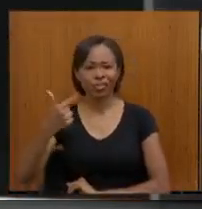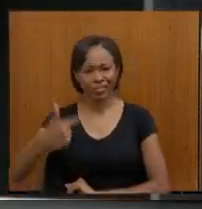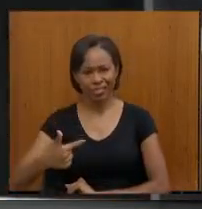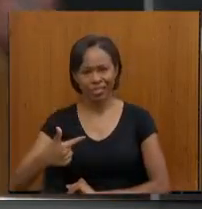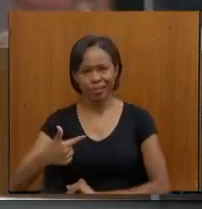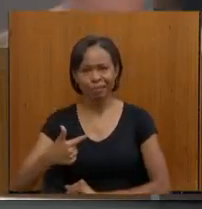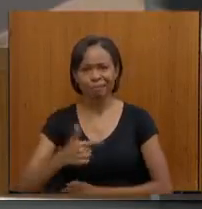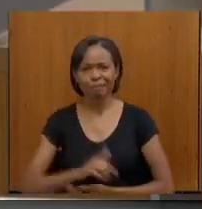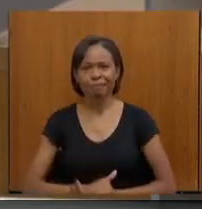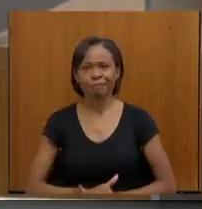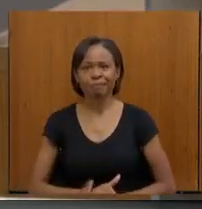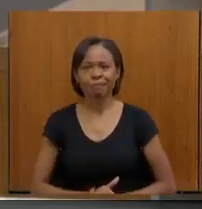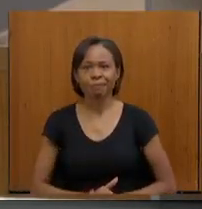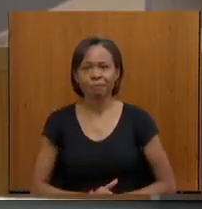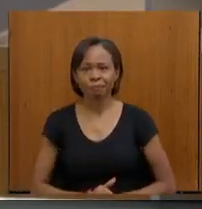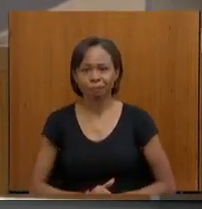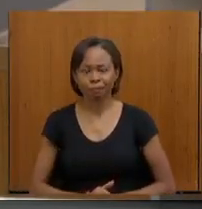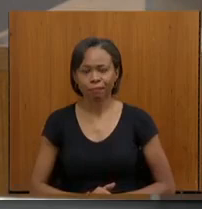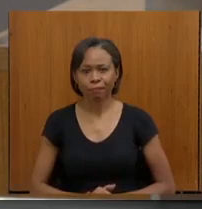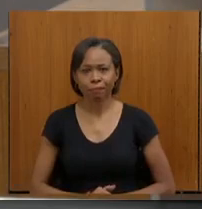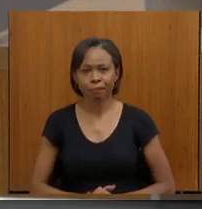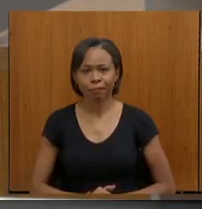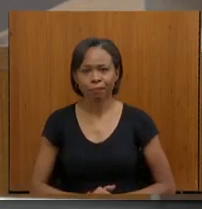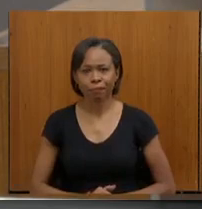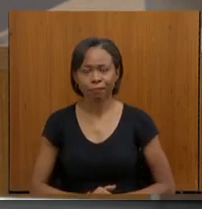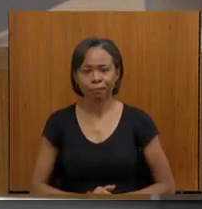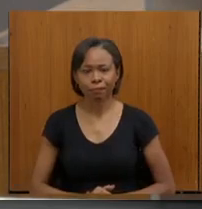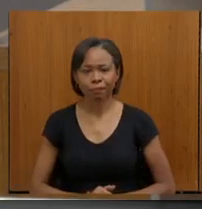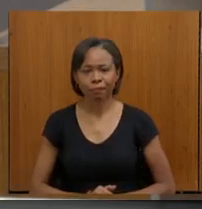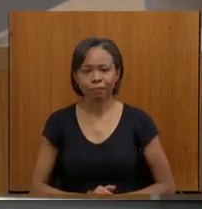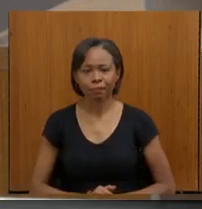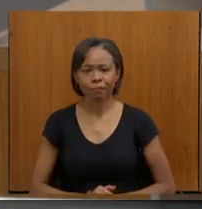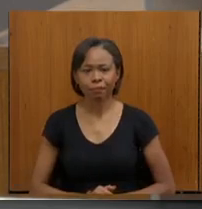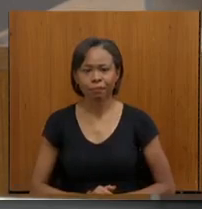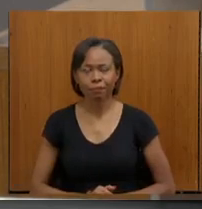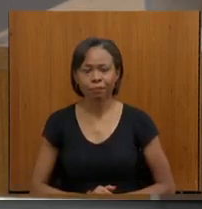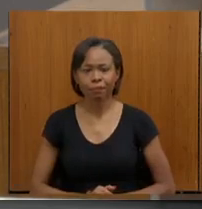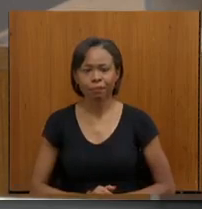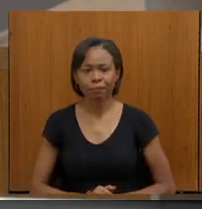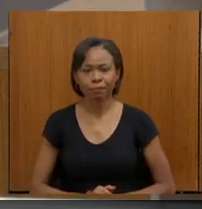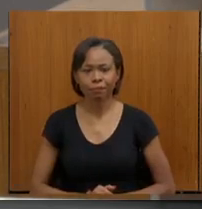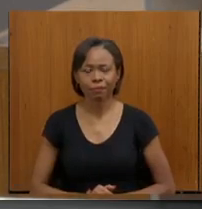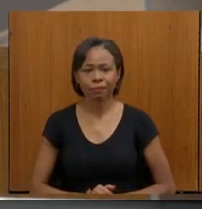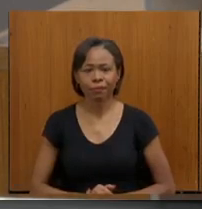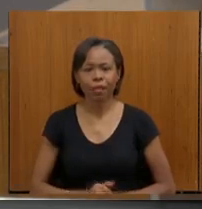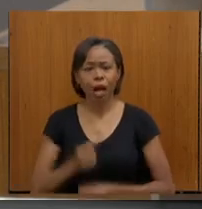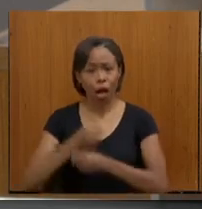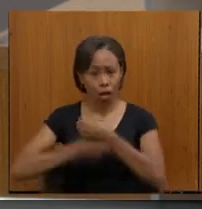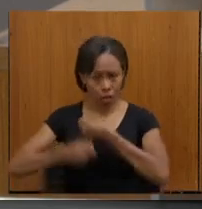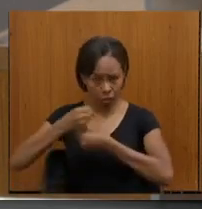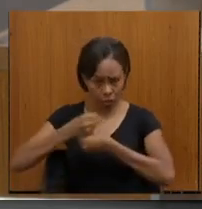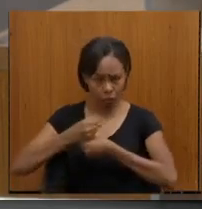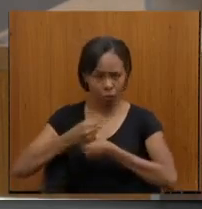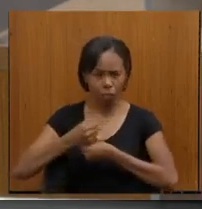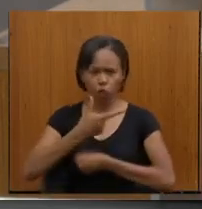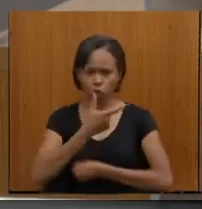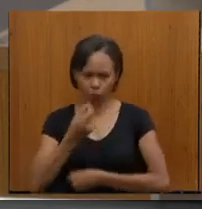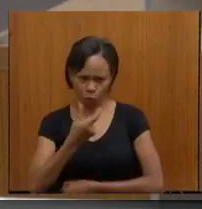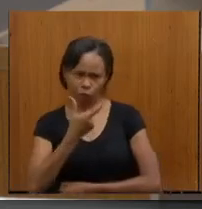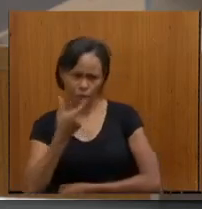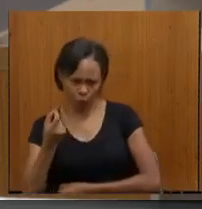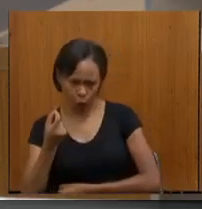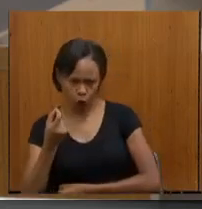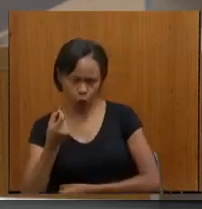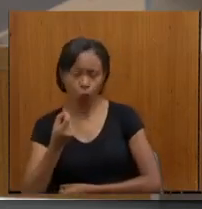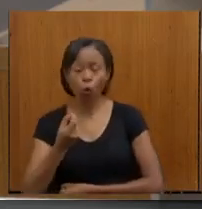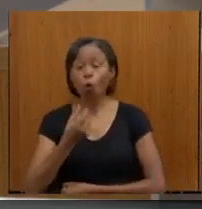é é bom no ano passado Como Eu mencionei enviados no passado